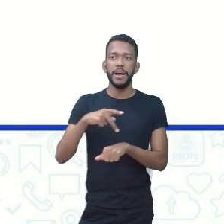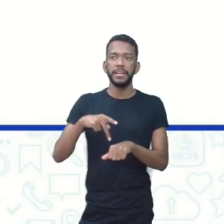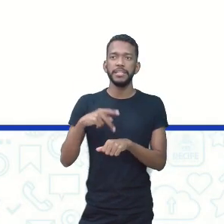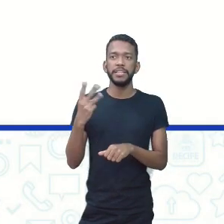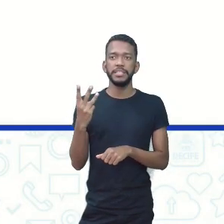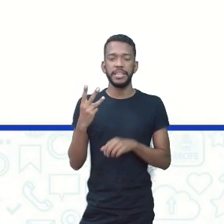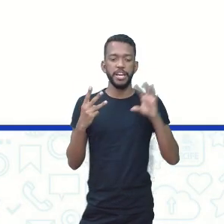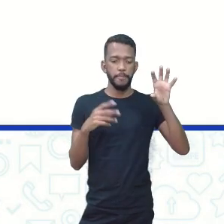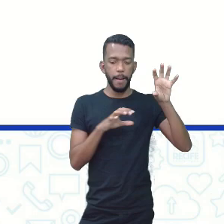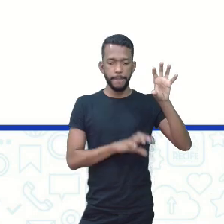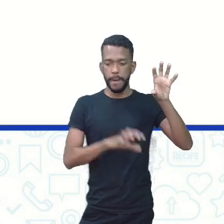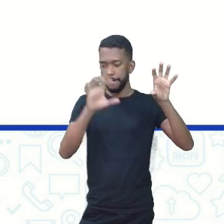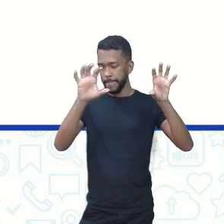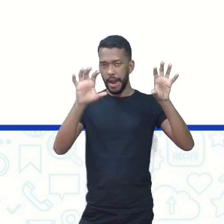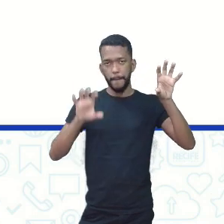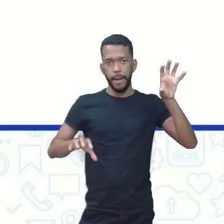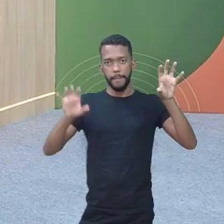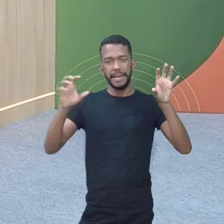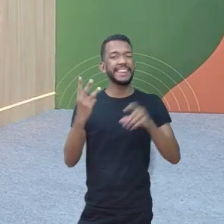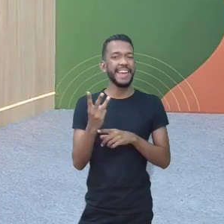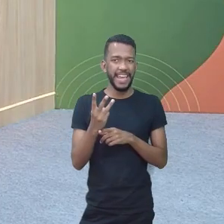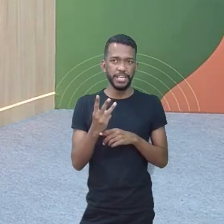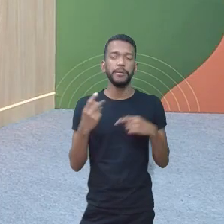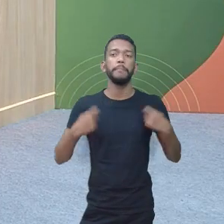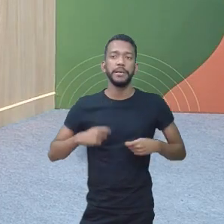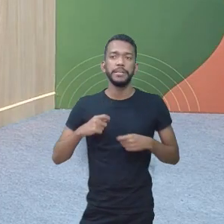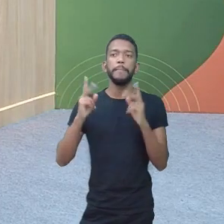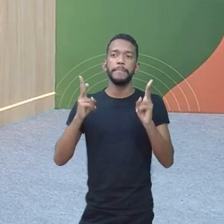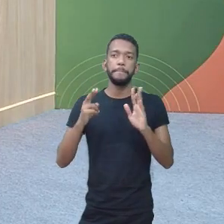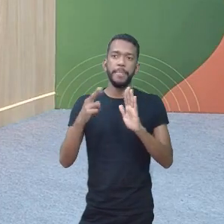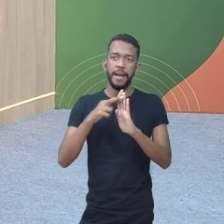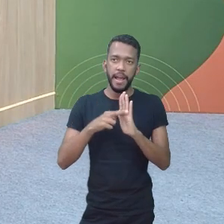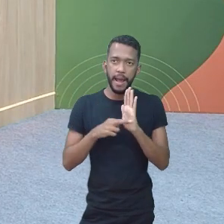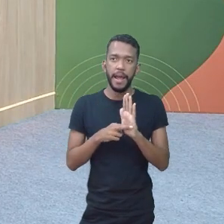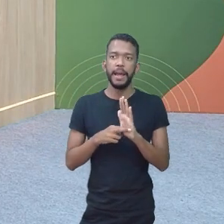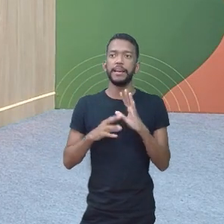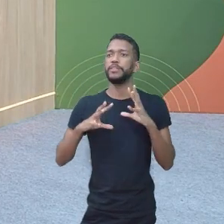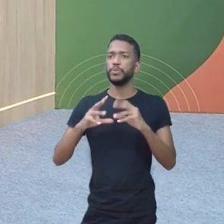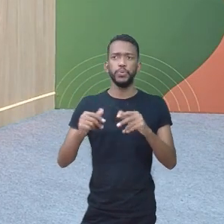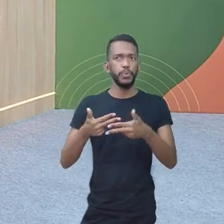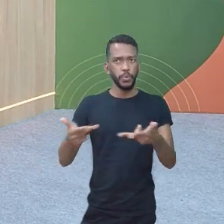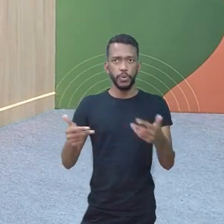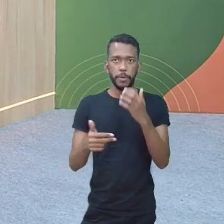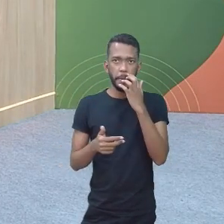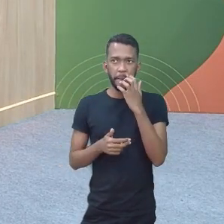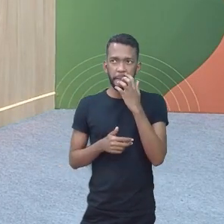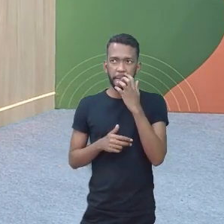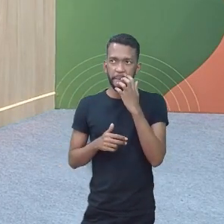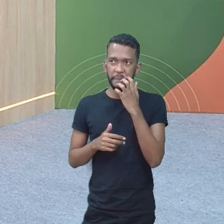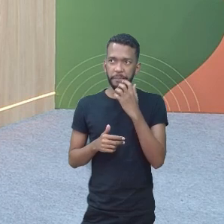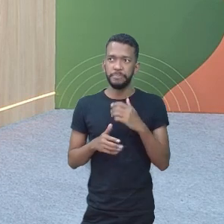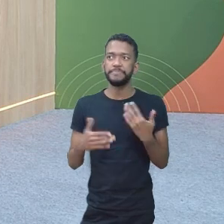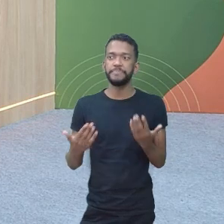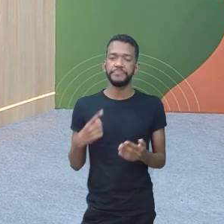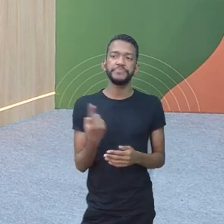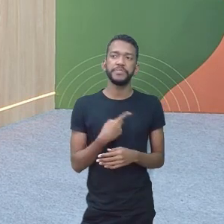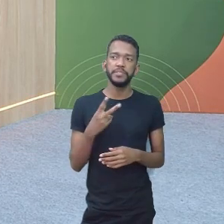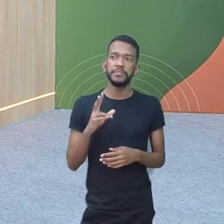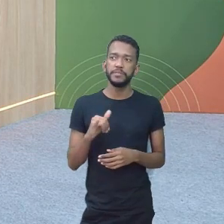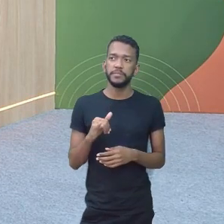3 continentes diferentes, né? Ou seja, utilizando as mesmas regras e tudo mais, né? E aí a gente vai